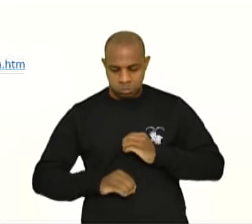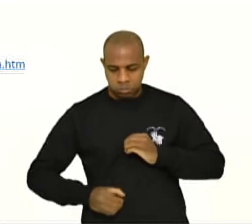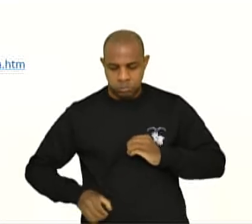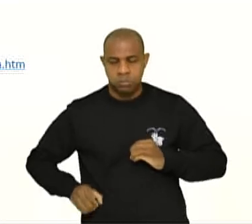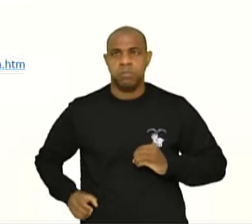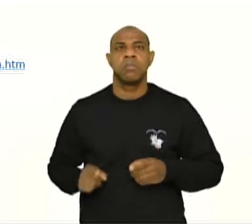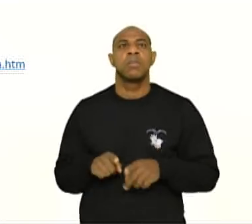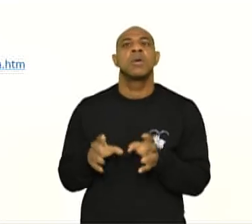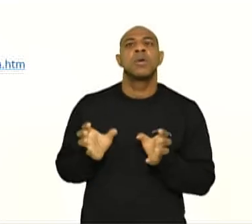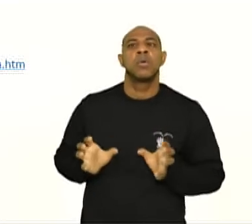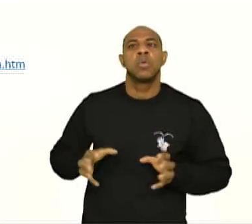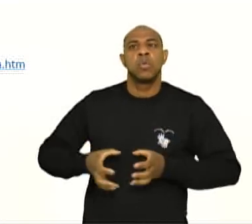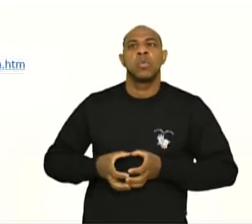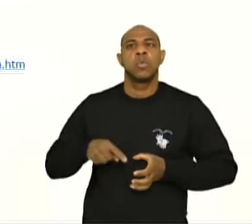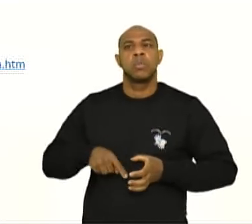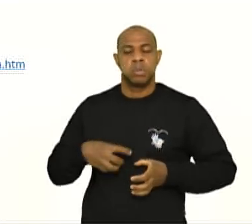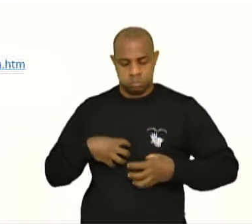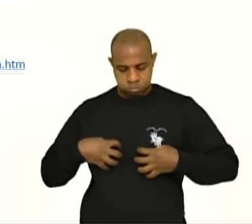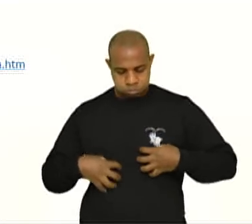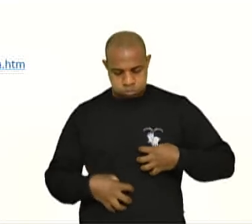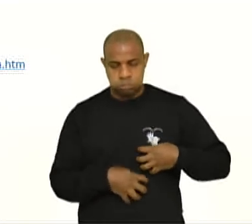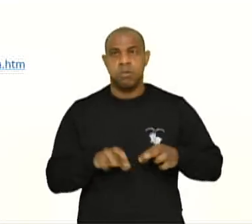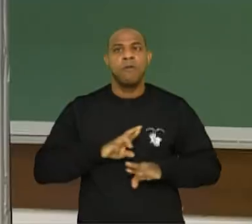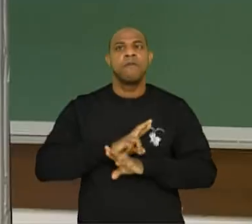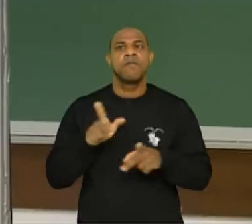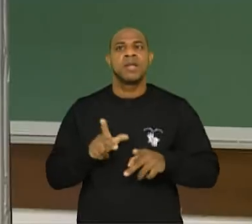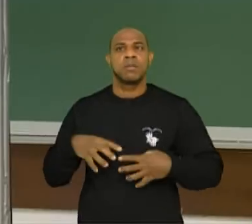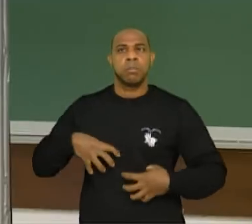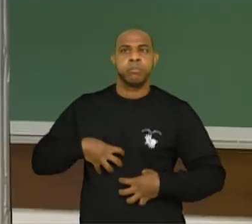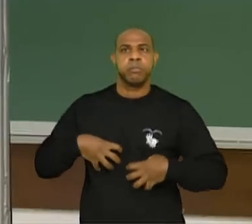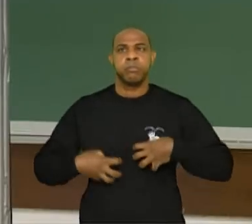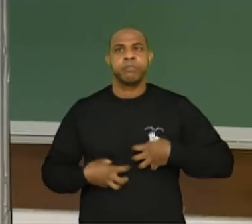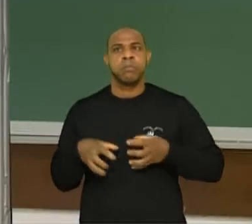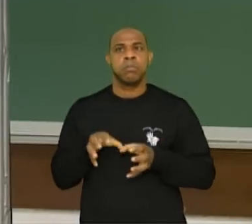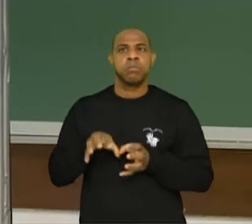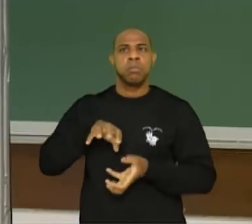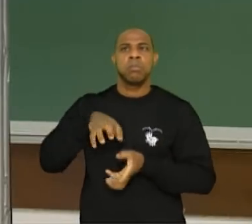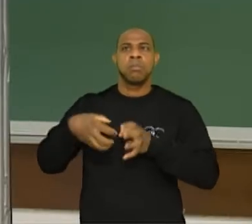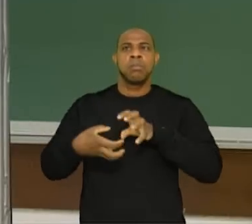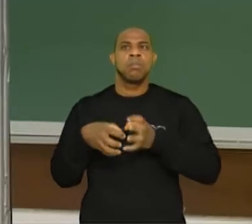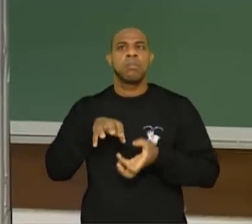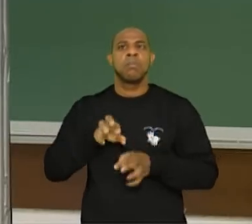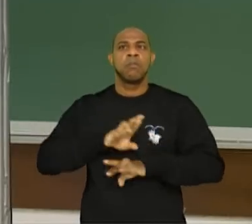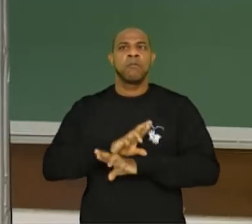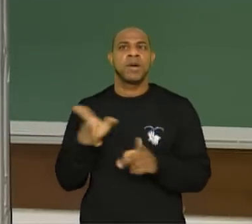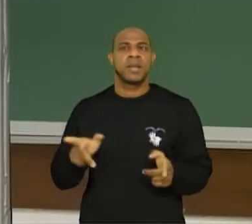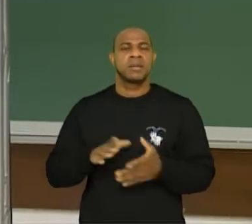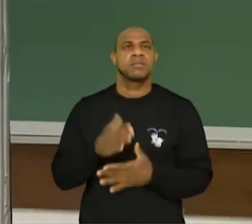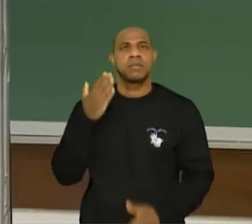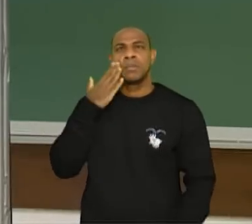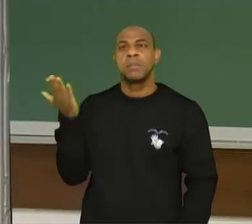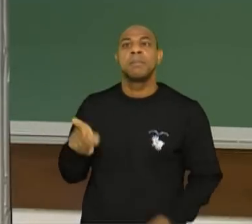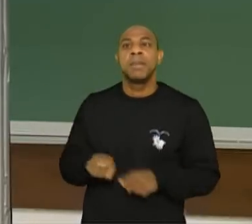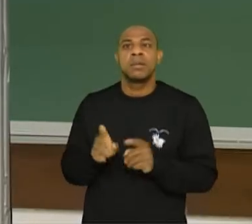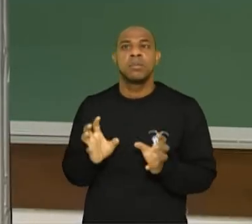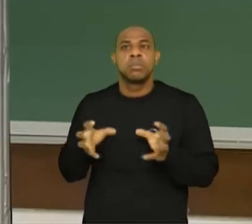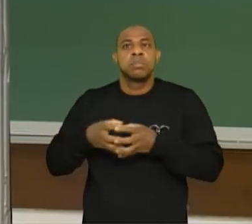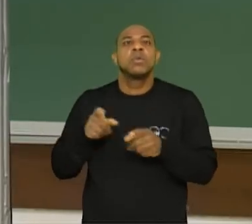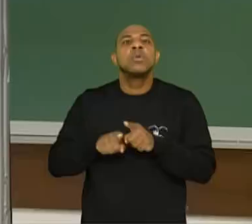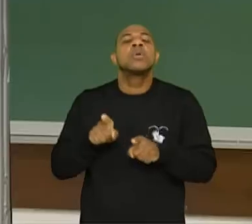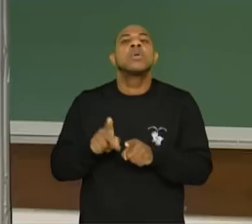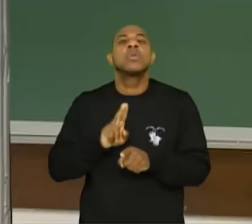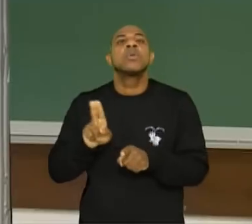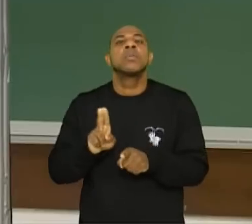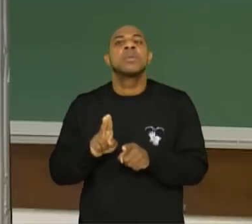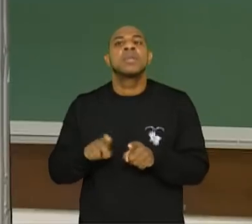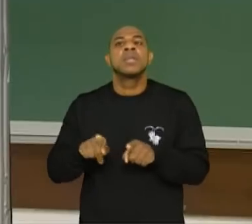se agrupam, né, com formatos diferentes e com funções diferentes, mas eles vão em conjunto formar o que a gente vai chamar